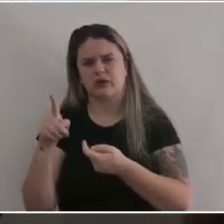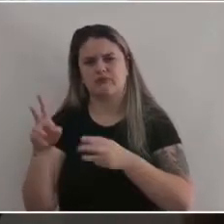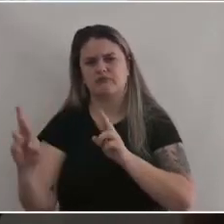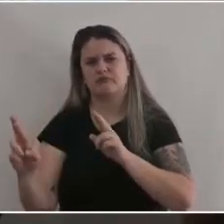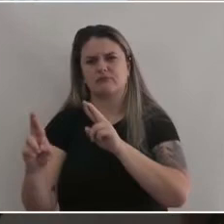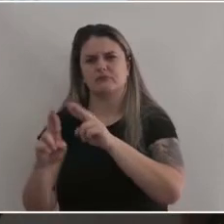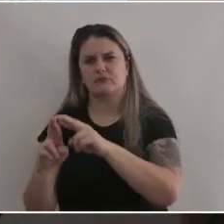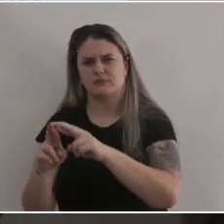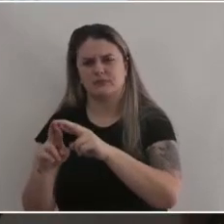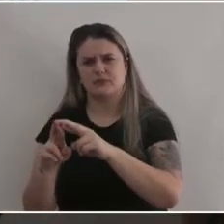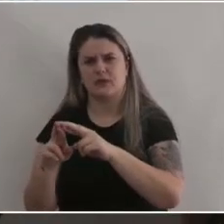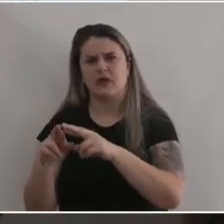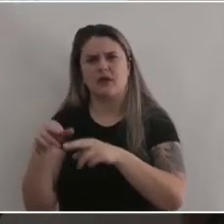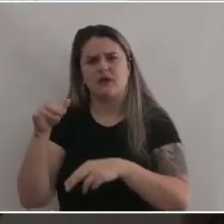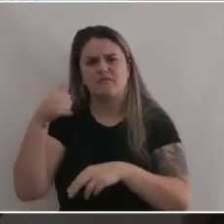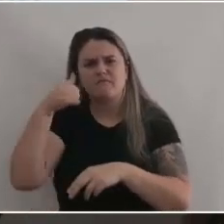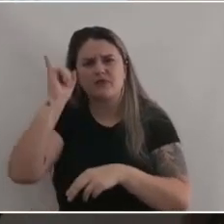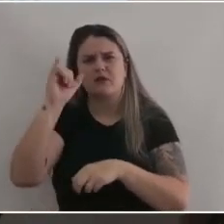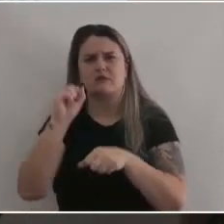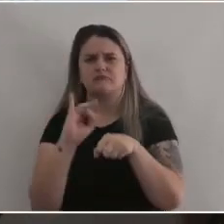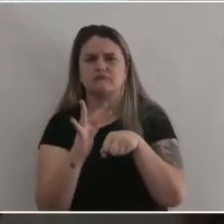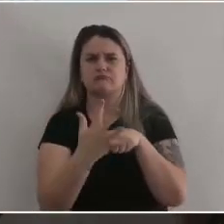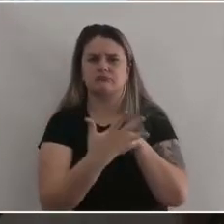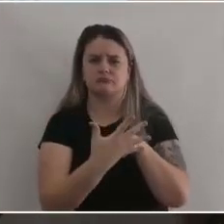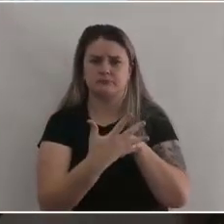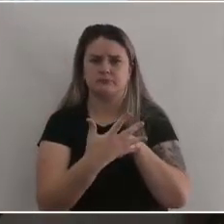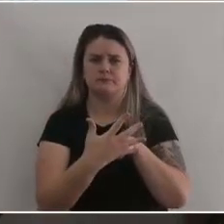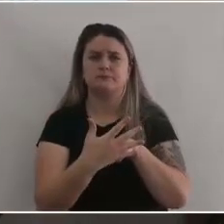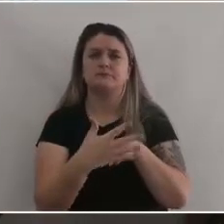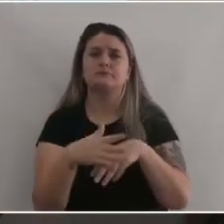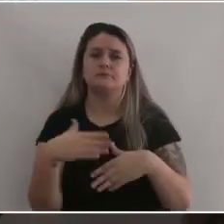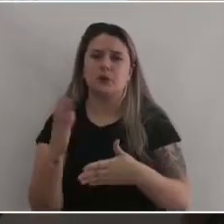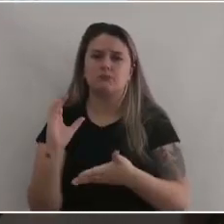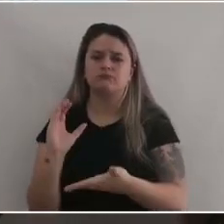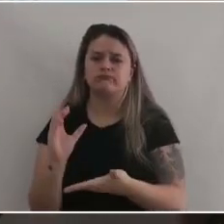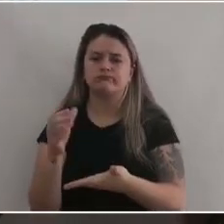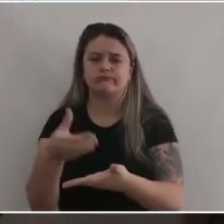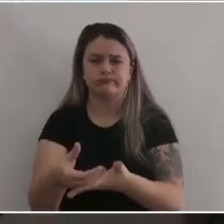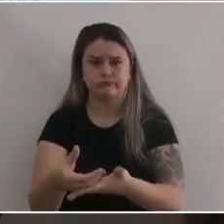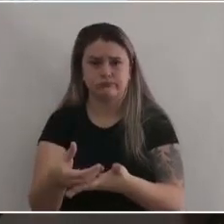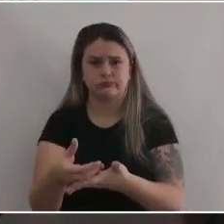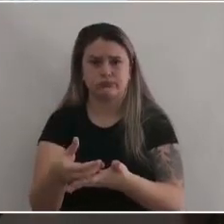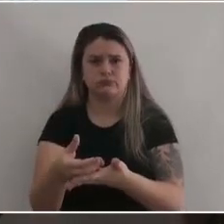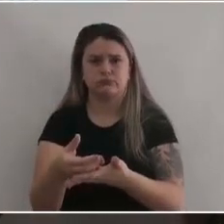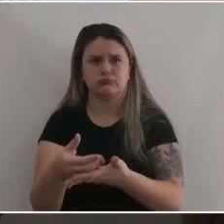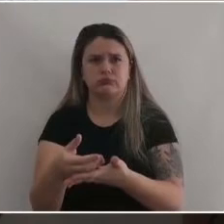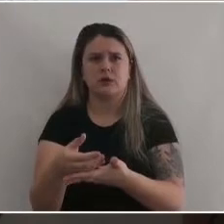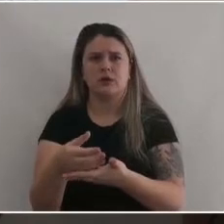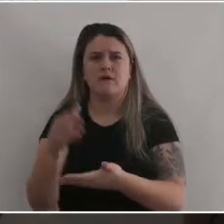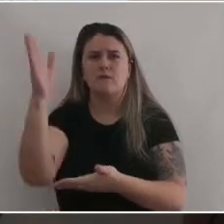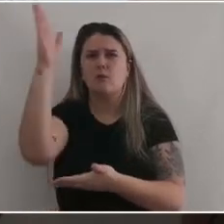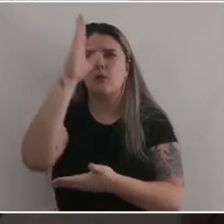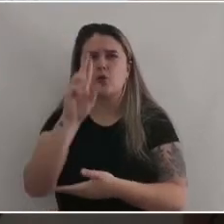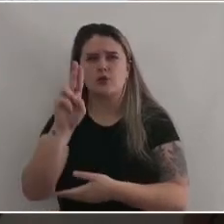ao combate da Covid-19. Então, de auxílio financeiro, vindo diretamente da